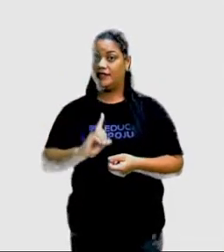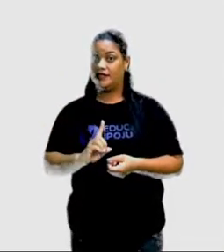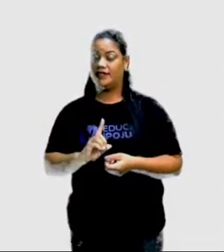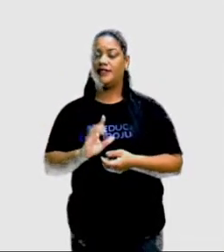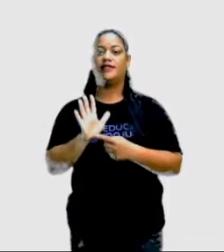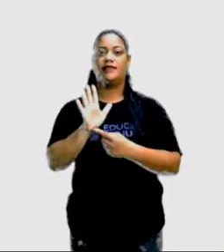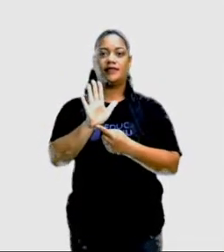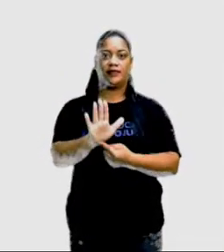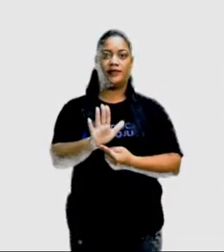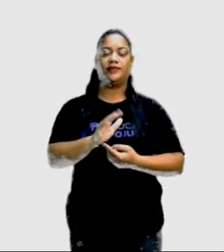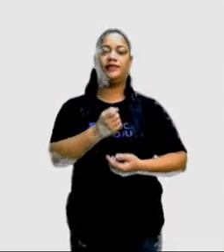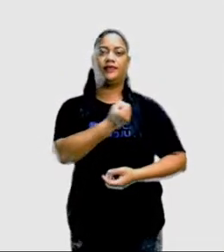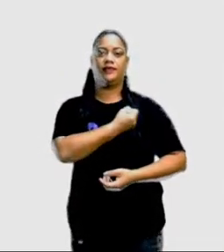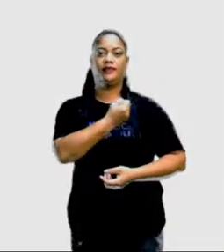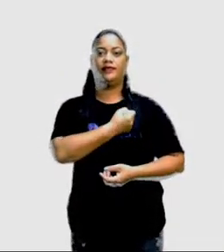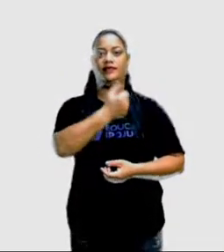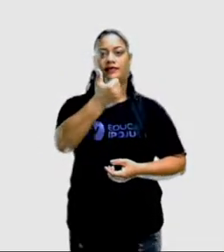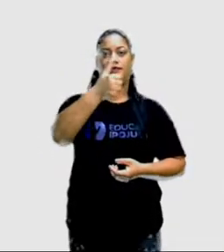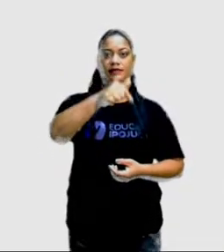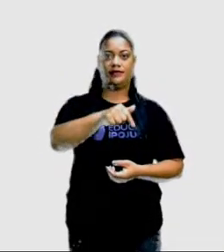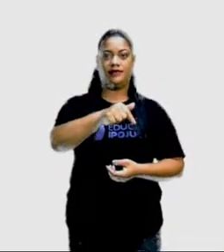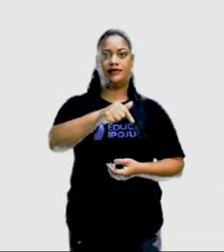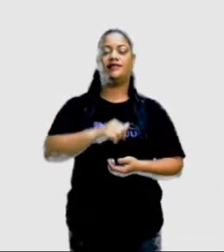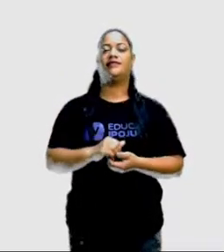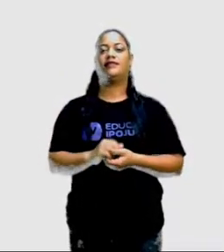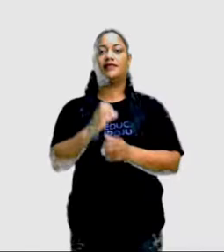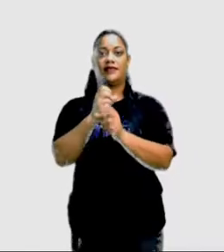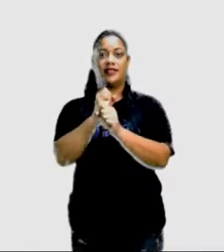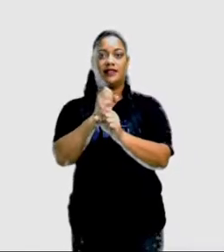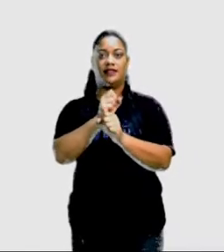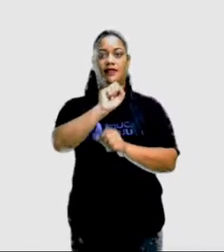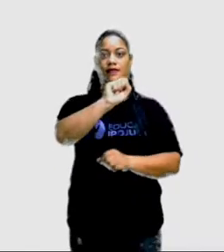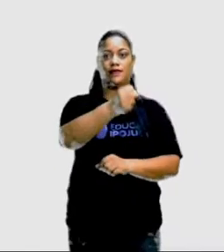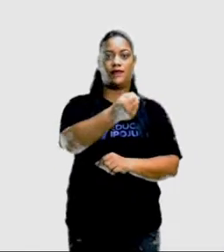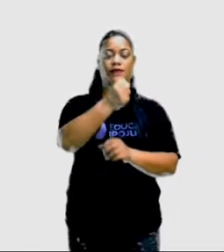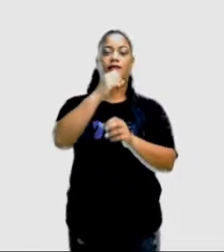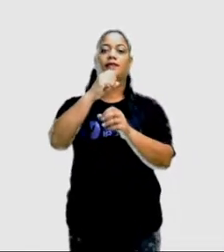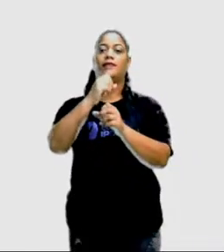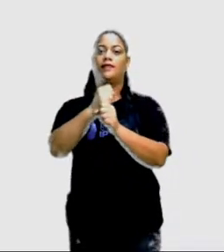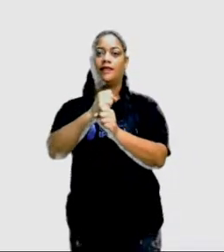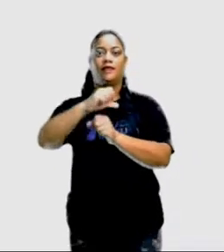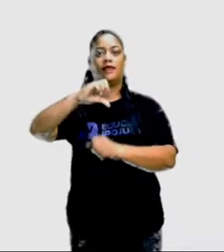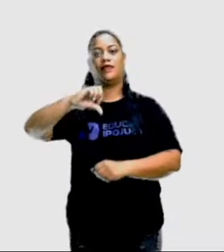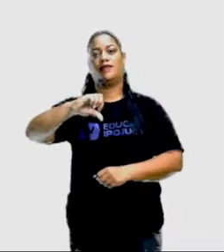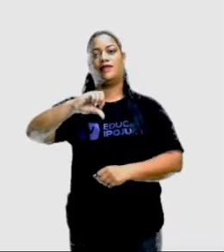nos traz o número 17, onde a soma é 8 mais 9.